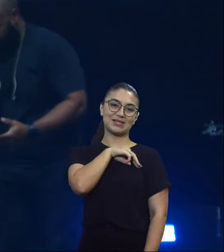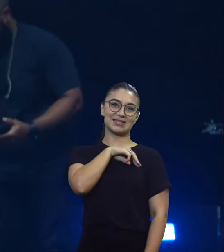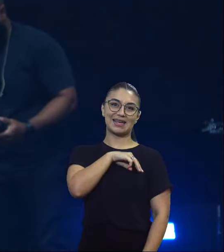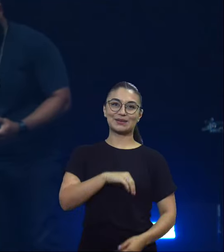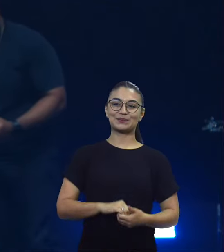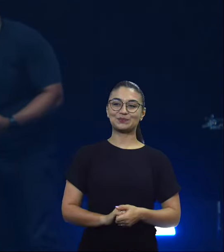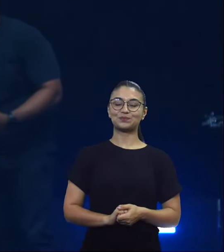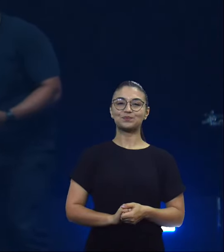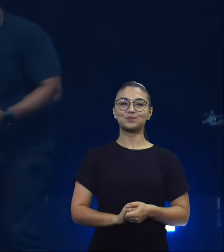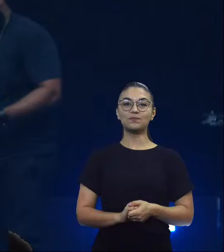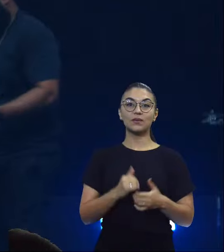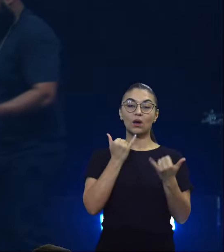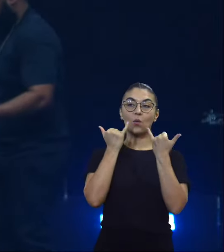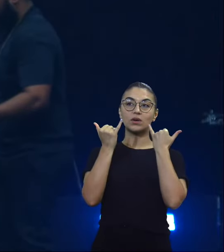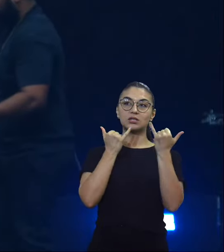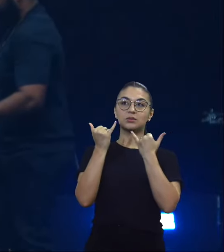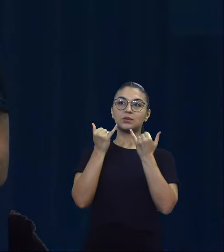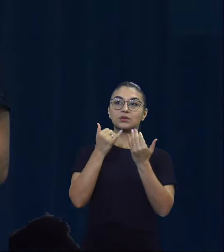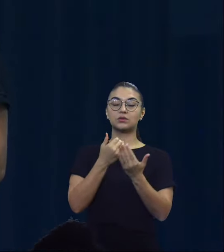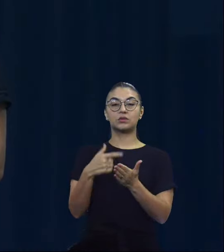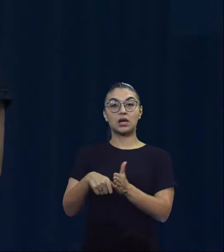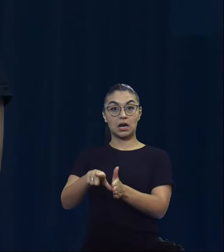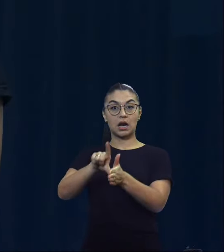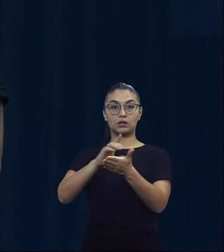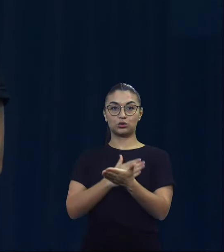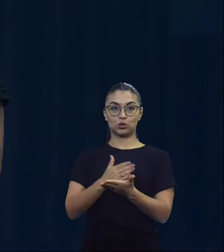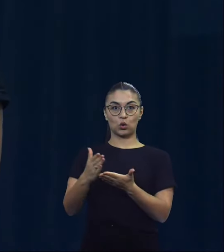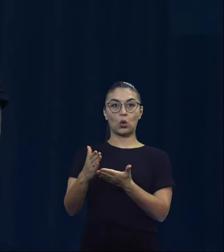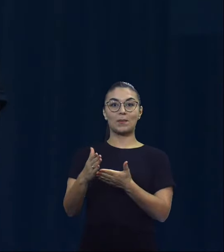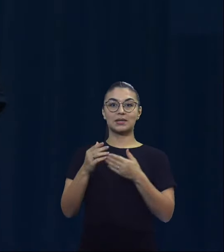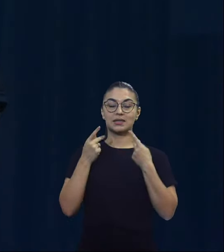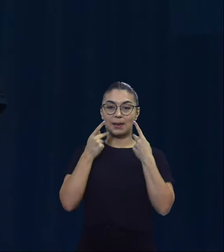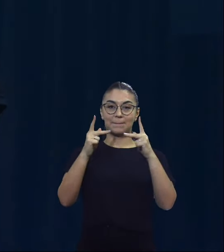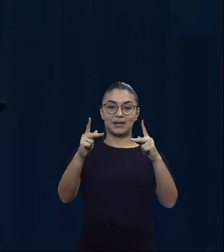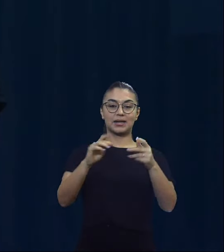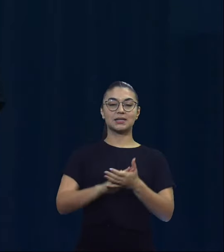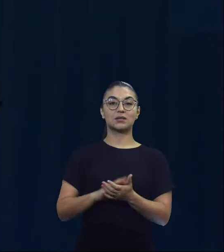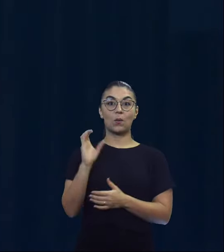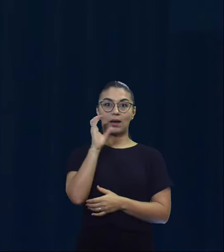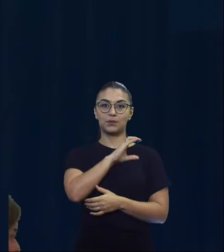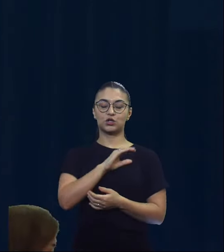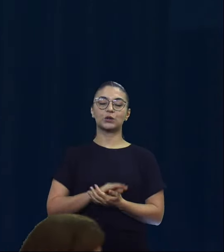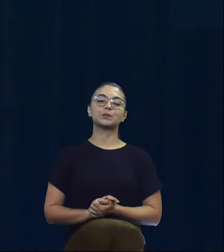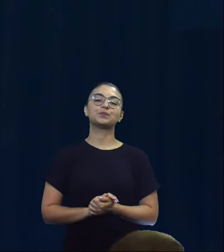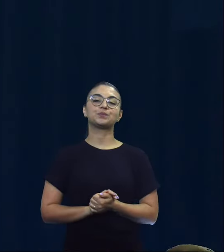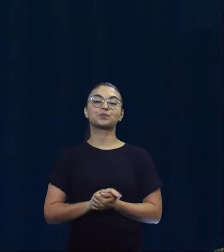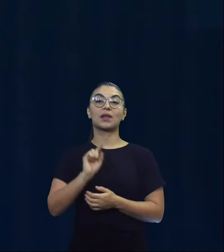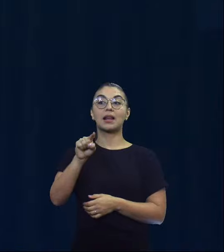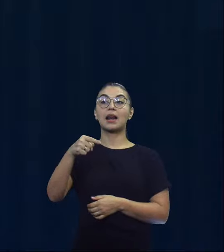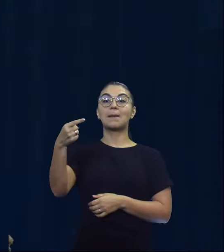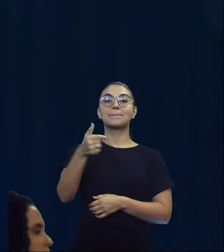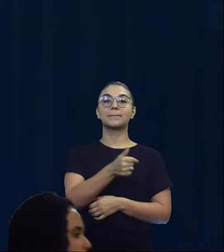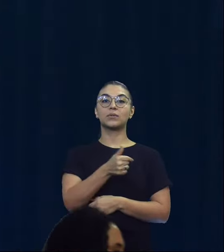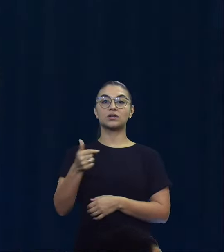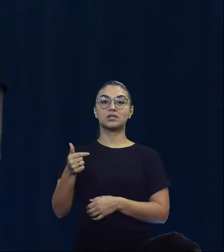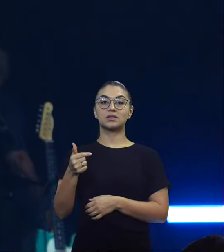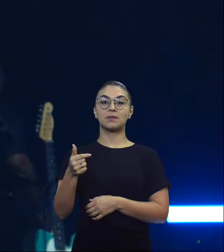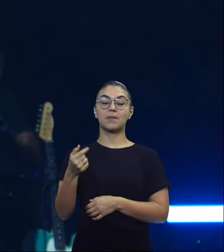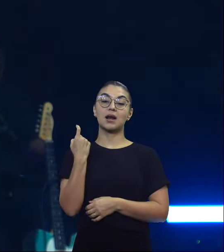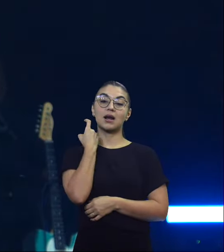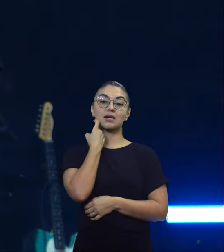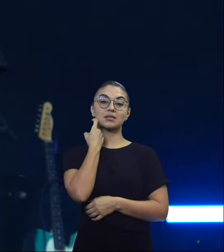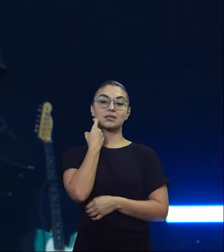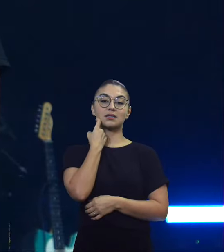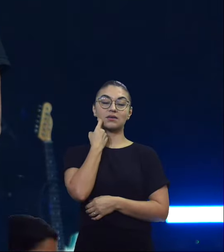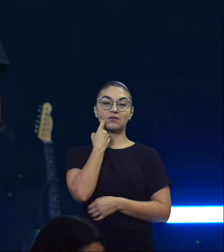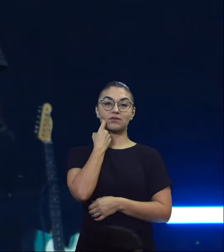alguns avisos aqui, para antes da gente entrar na mensagem de hoje, rapidamente. Semana que vem, na sexta-feira, a